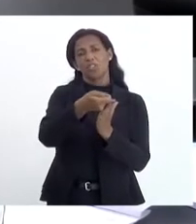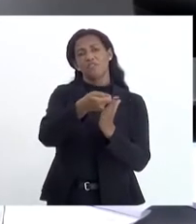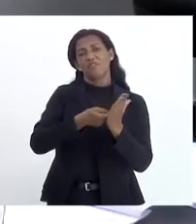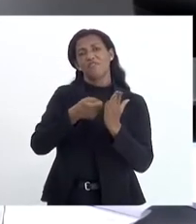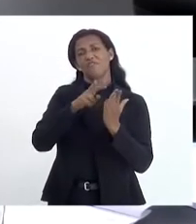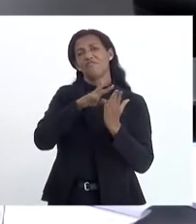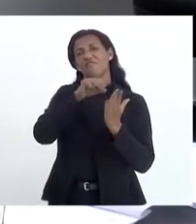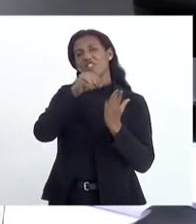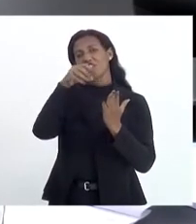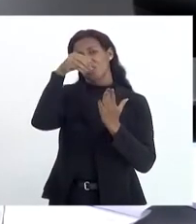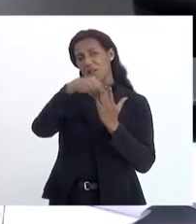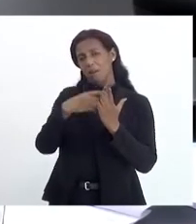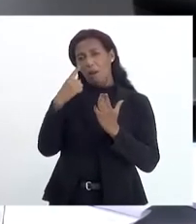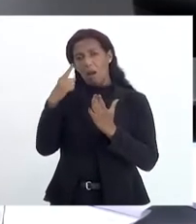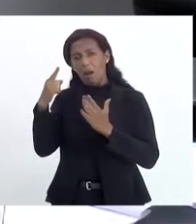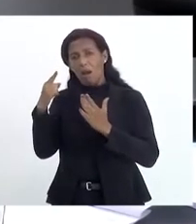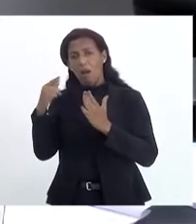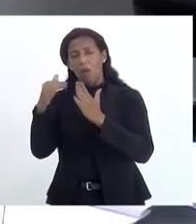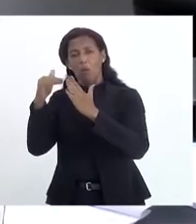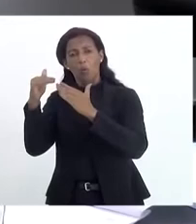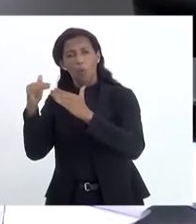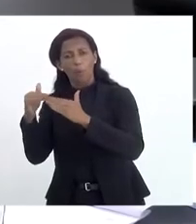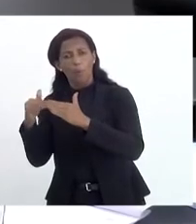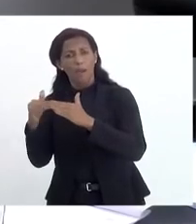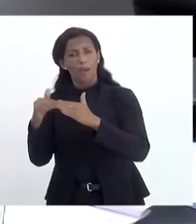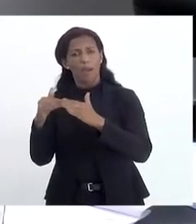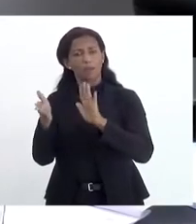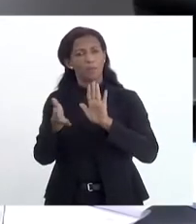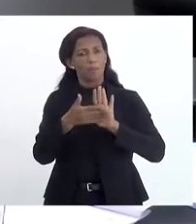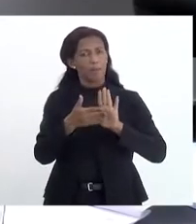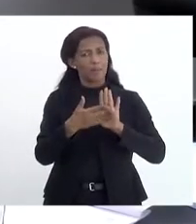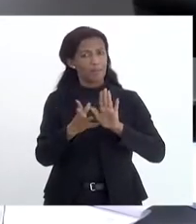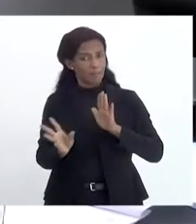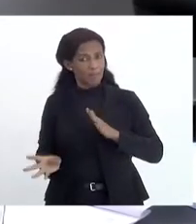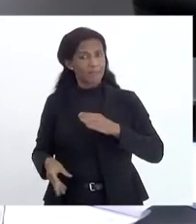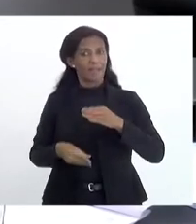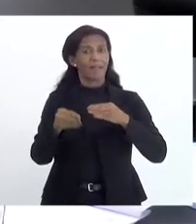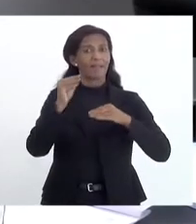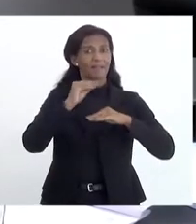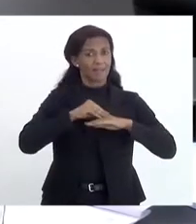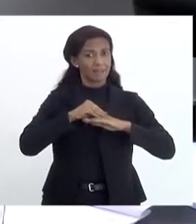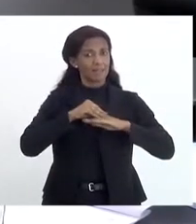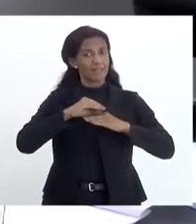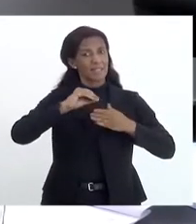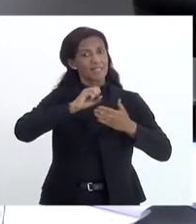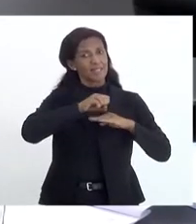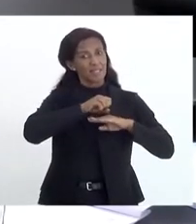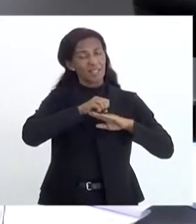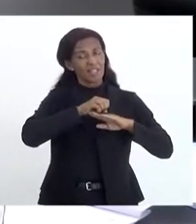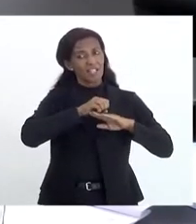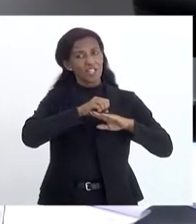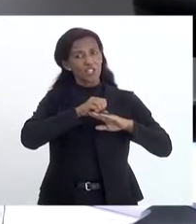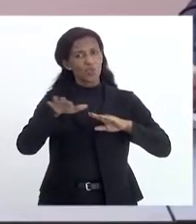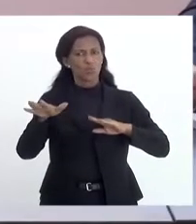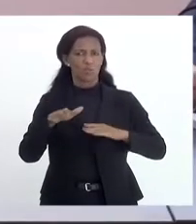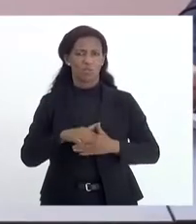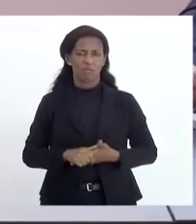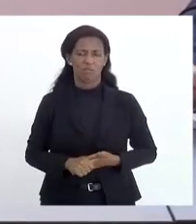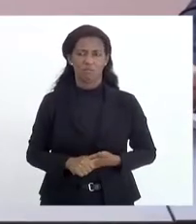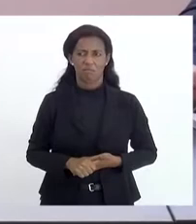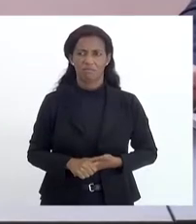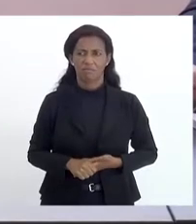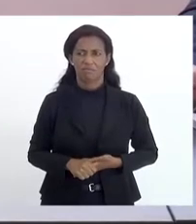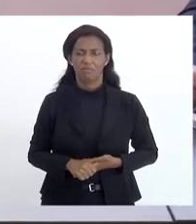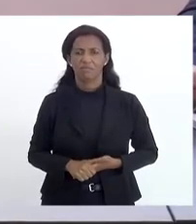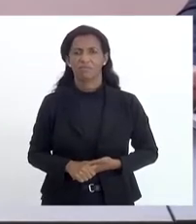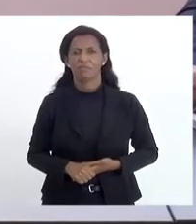para acompanhar o seu parecer, mas acrescentar essa exclusão. Mas, Vossa Excelência, ao invés de pedir